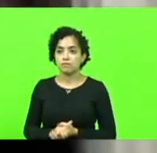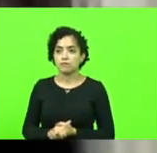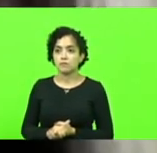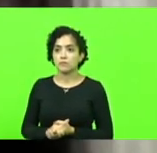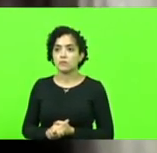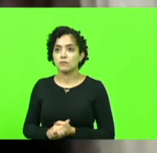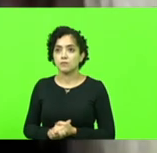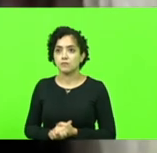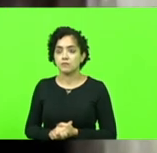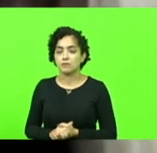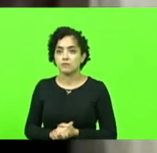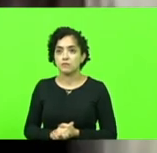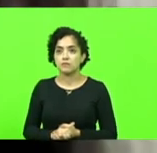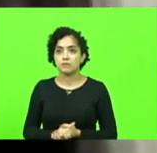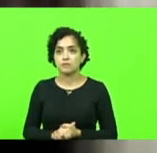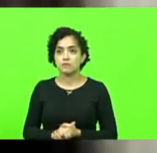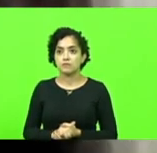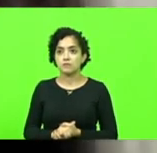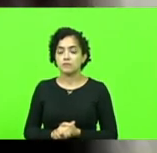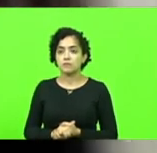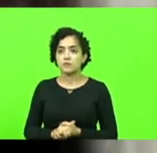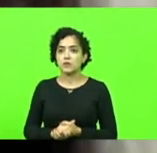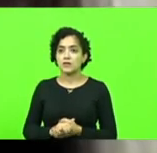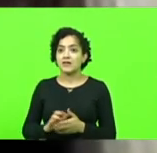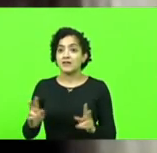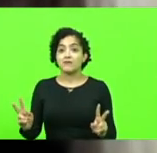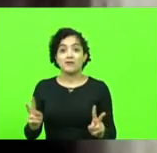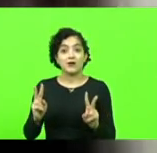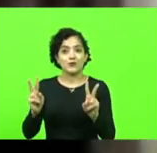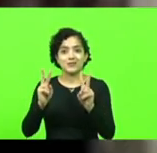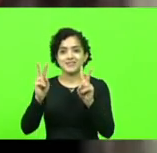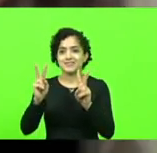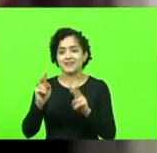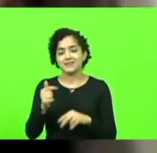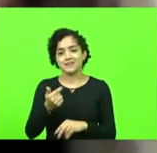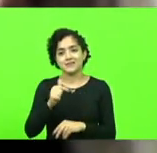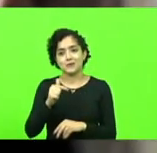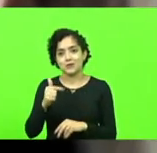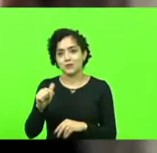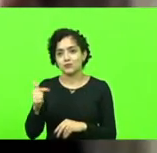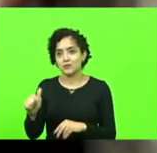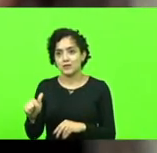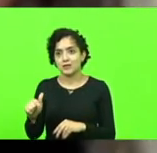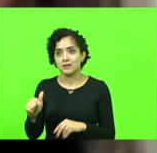nós não somos valorizados diante as entidades.